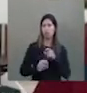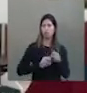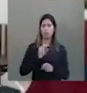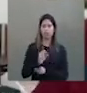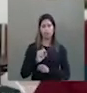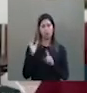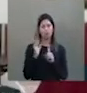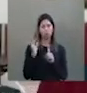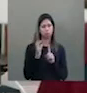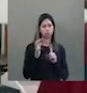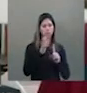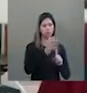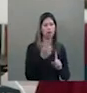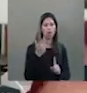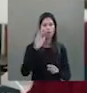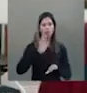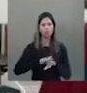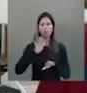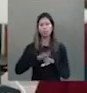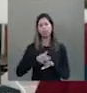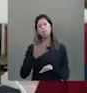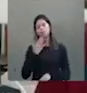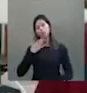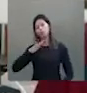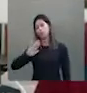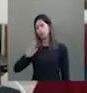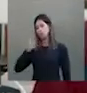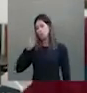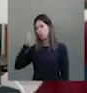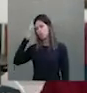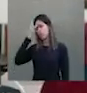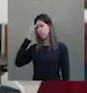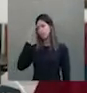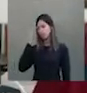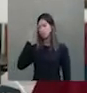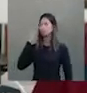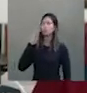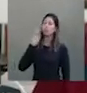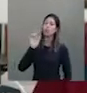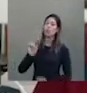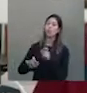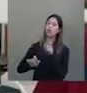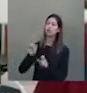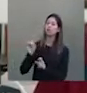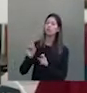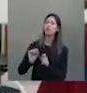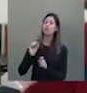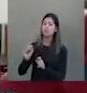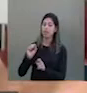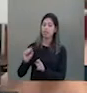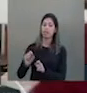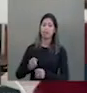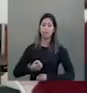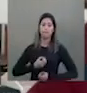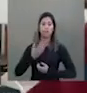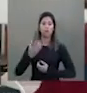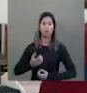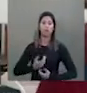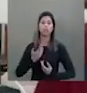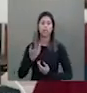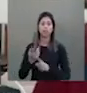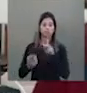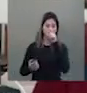a acossamento de candidatos ou de pretensos pessoas politicamente expostas, como eu li aqui. E aí ele manda prender